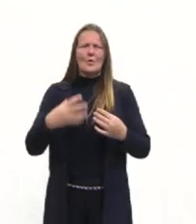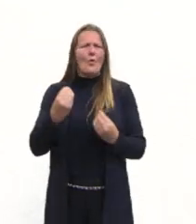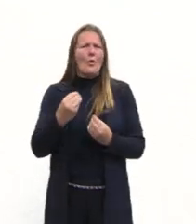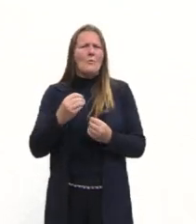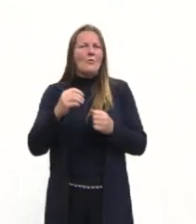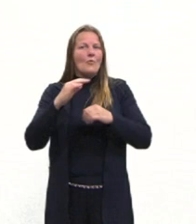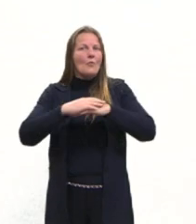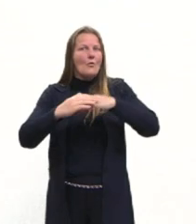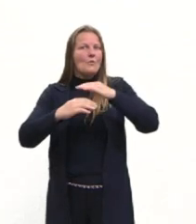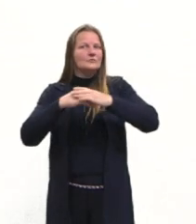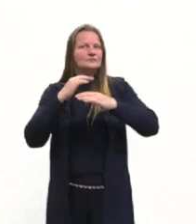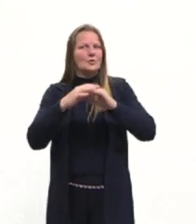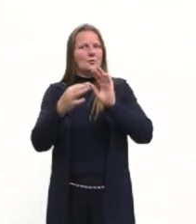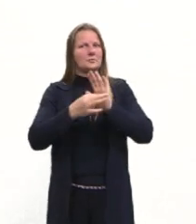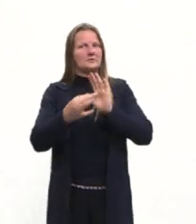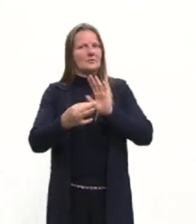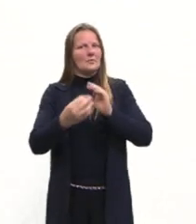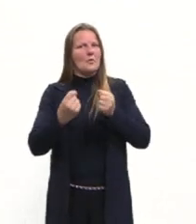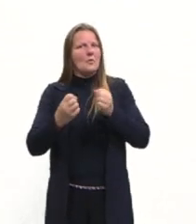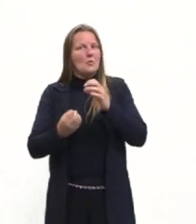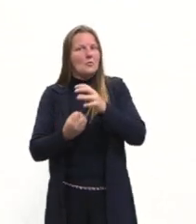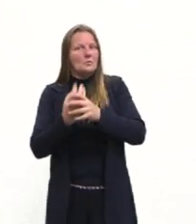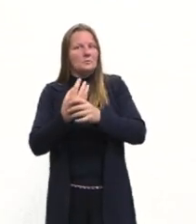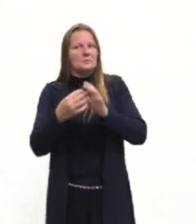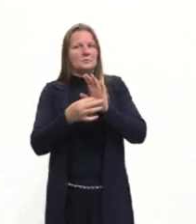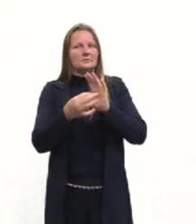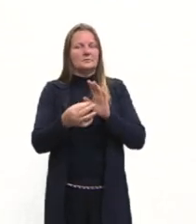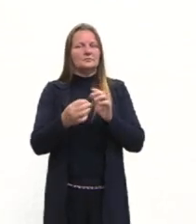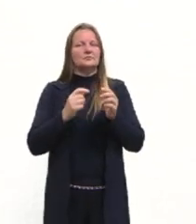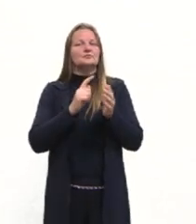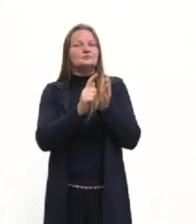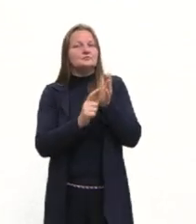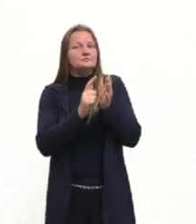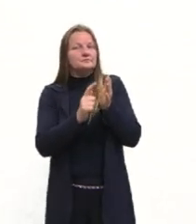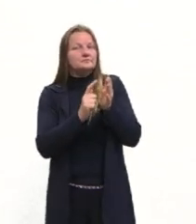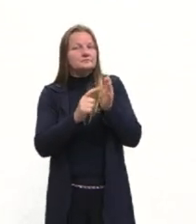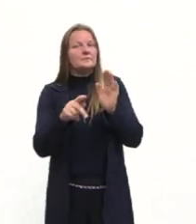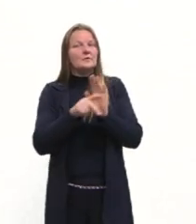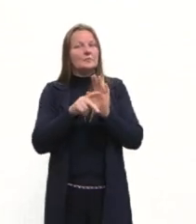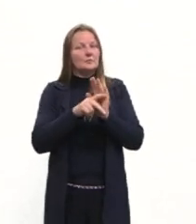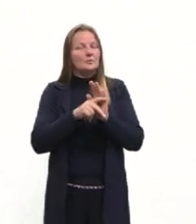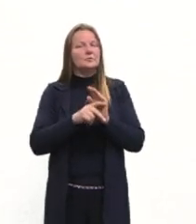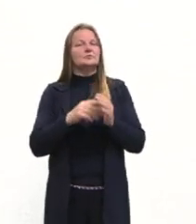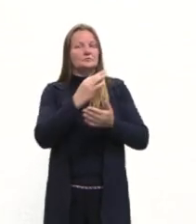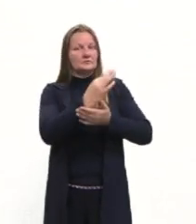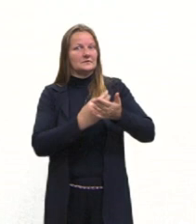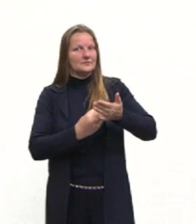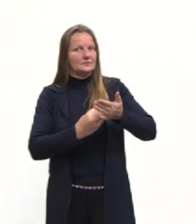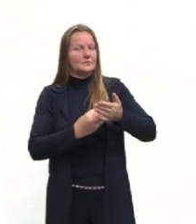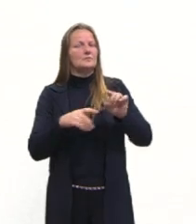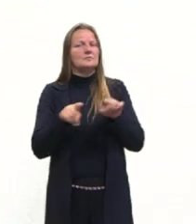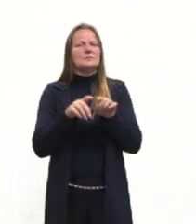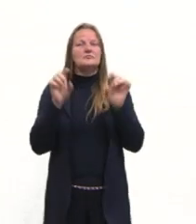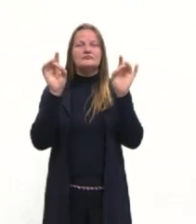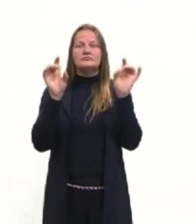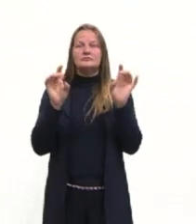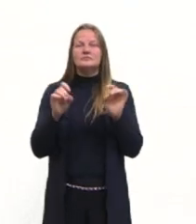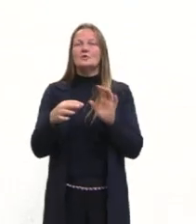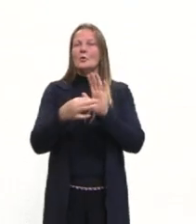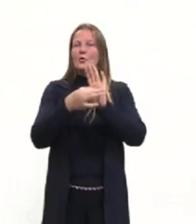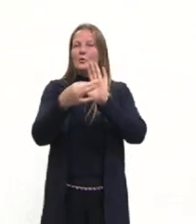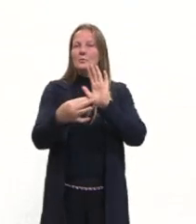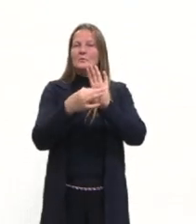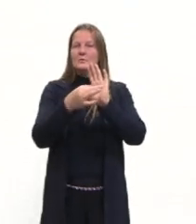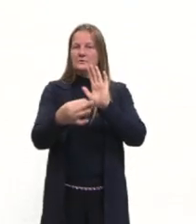gente forma opinião e sobre um gênero um gênero textual específico que fala